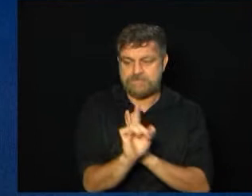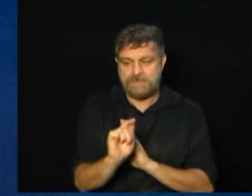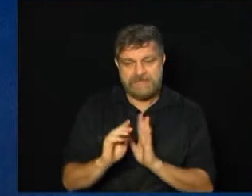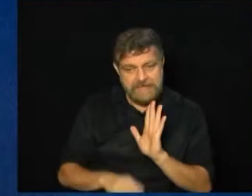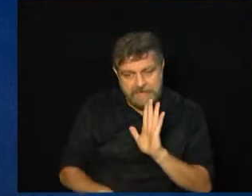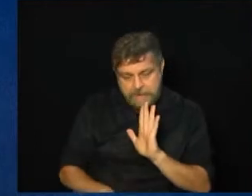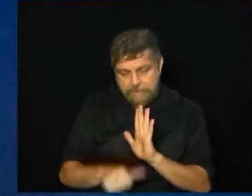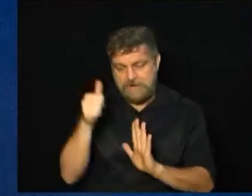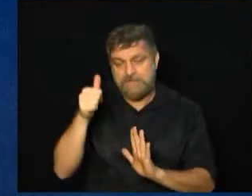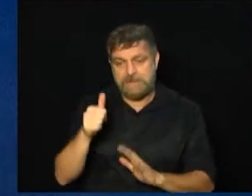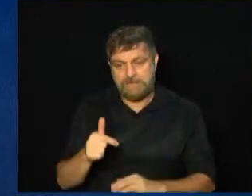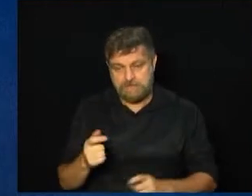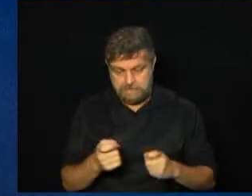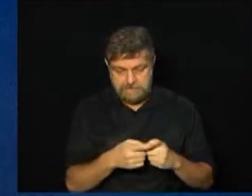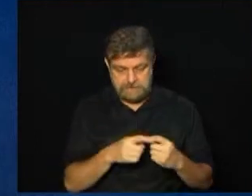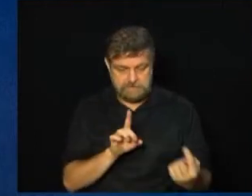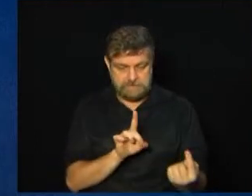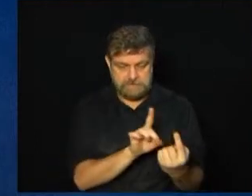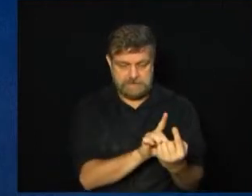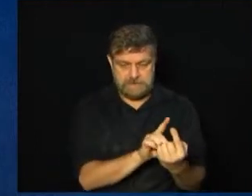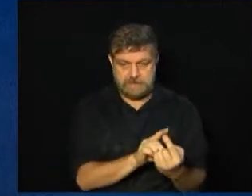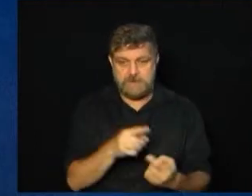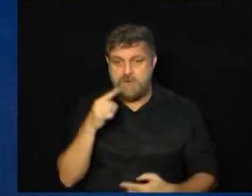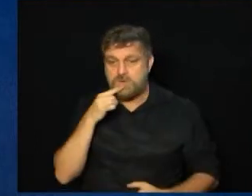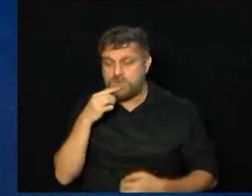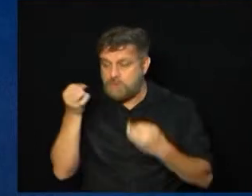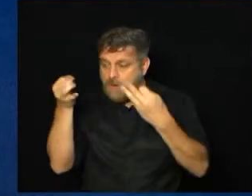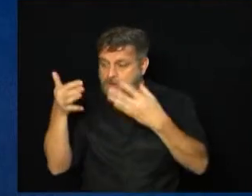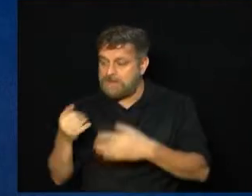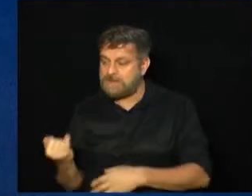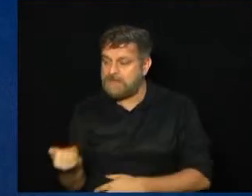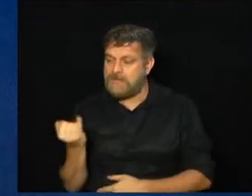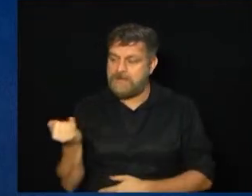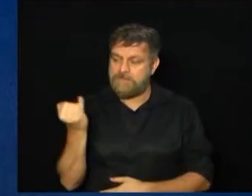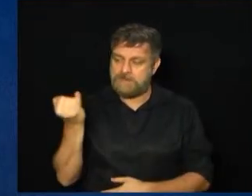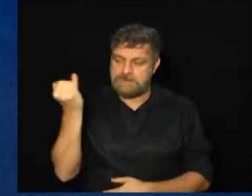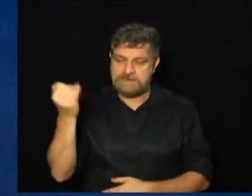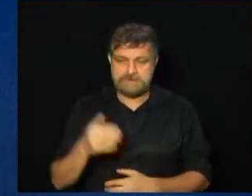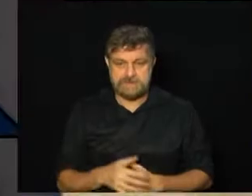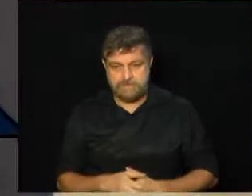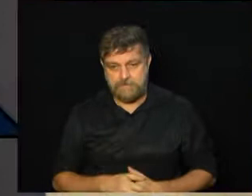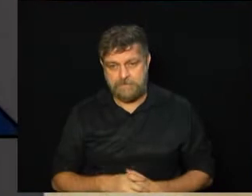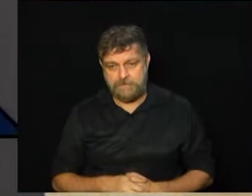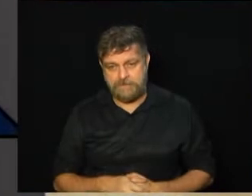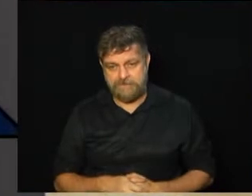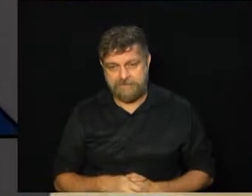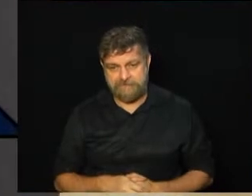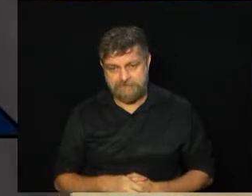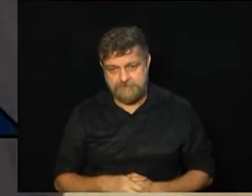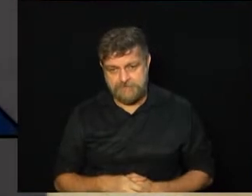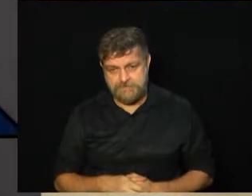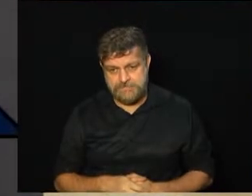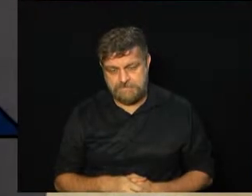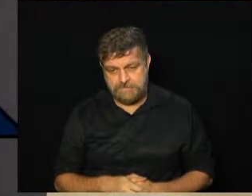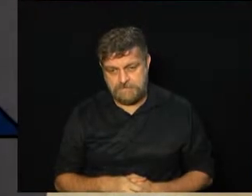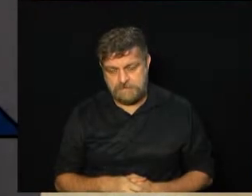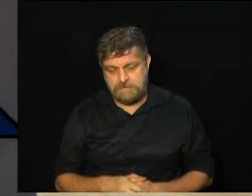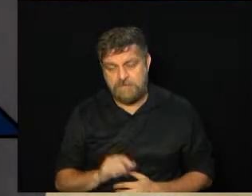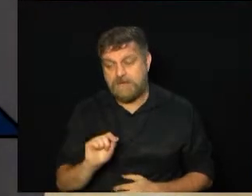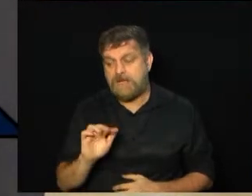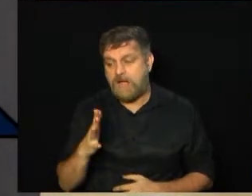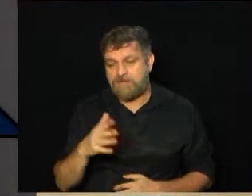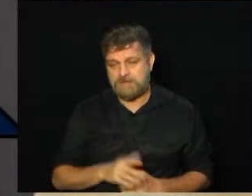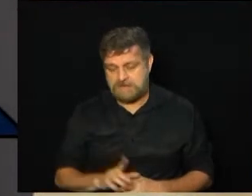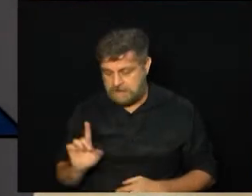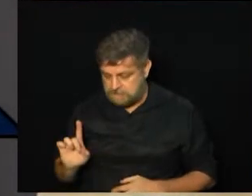médico. O parlamentar justifica a importância dessa informação. Então, às vezes, o cliente chega